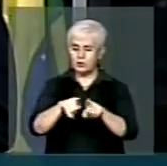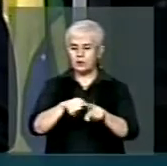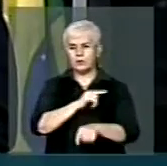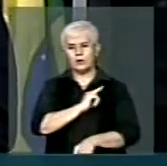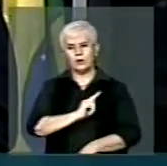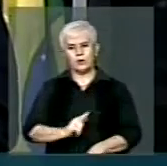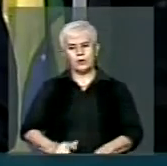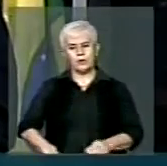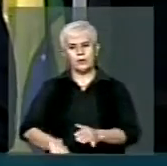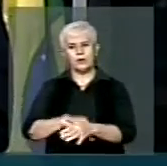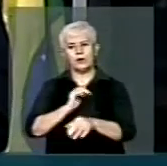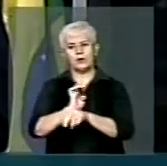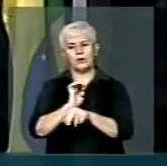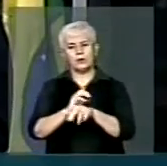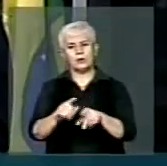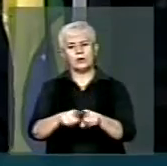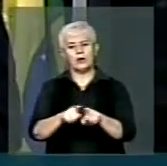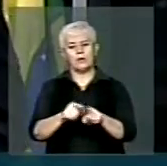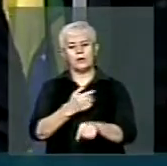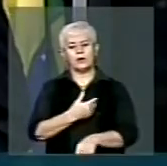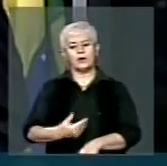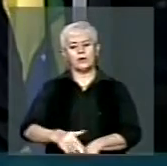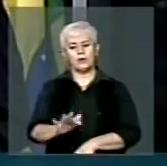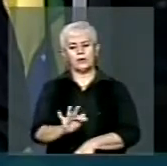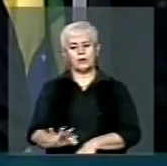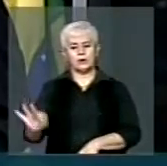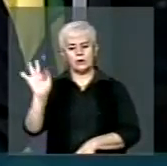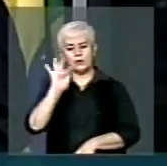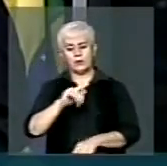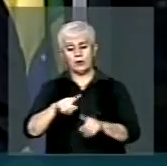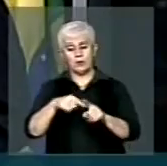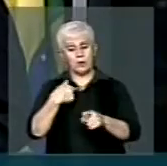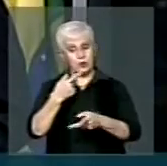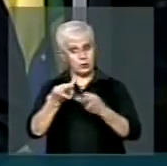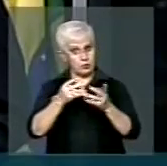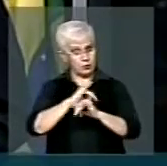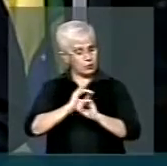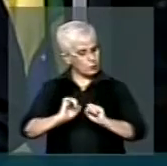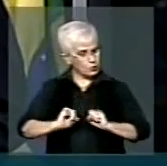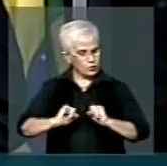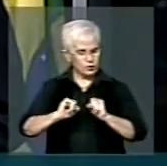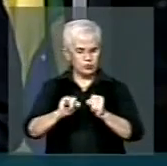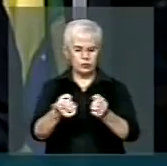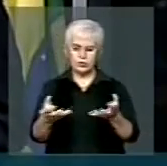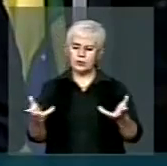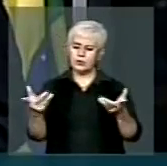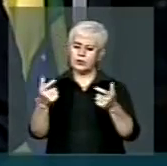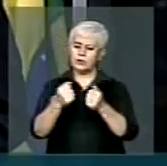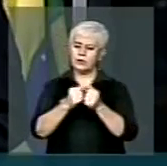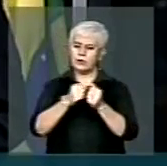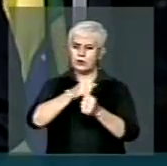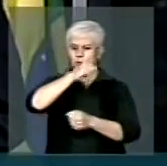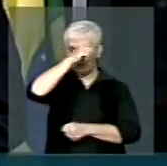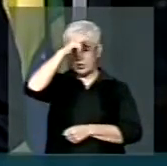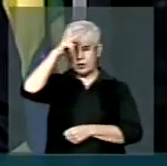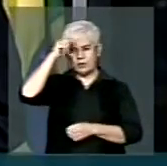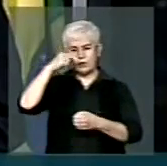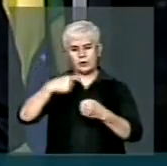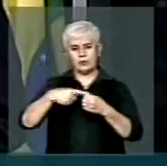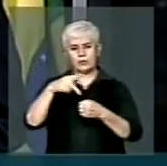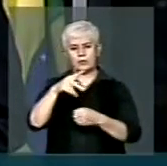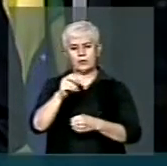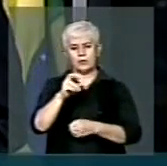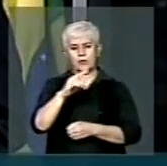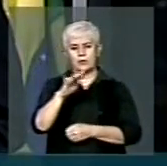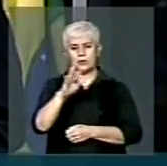governo federal. Mas eu quero aqui registrar um esforço notável feito pela Prefeitura de Porto Velho e